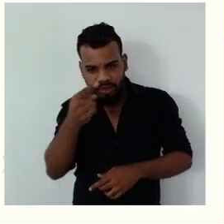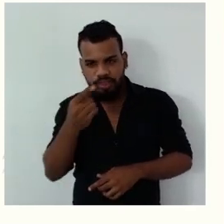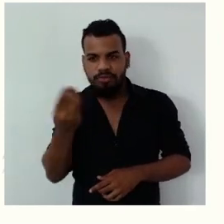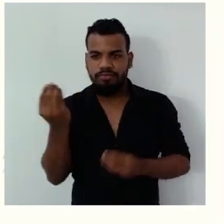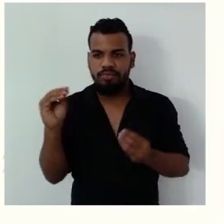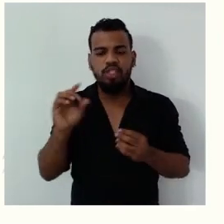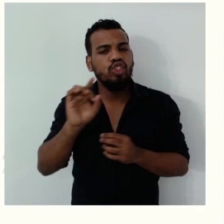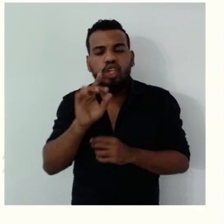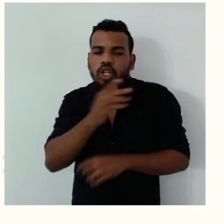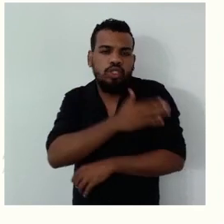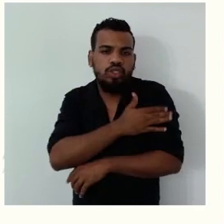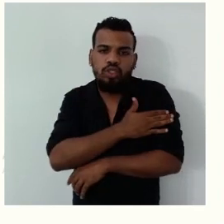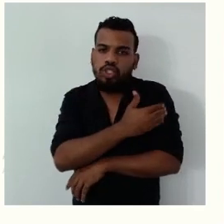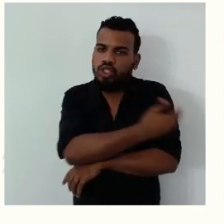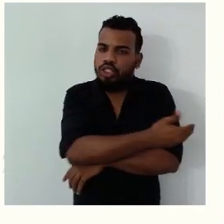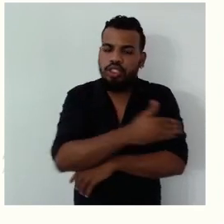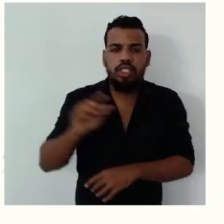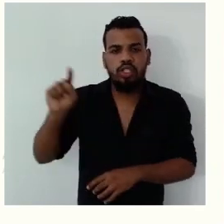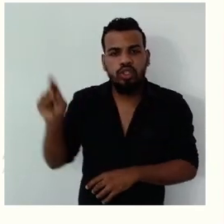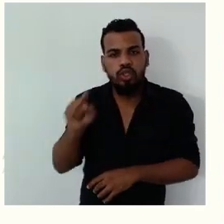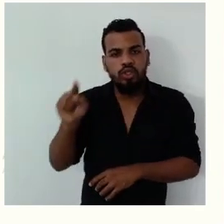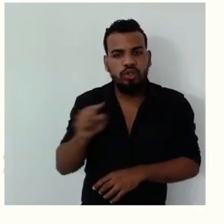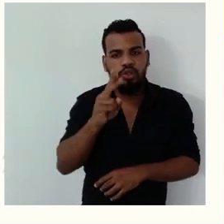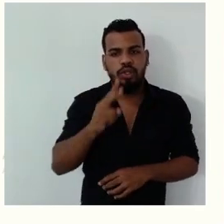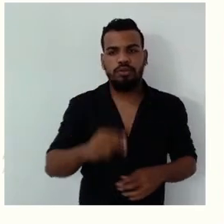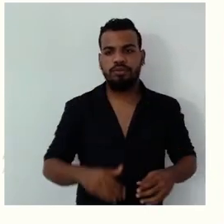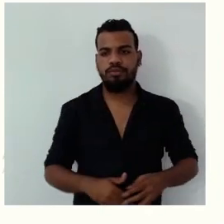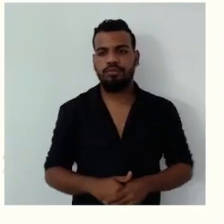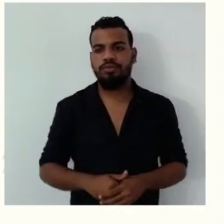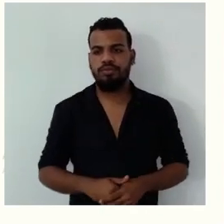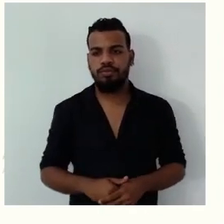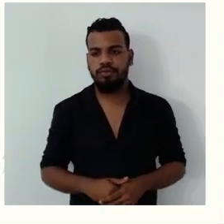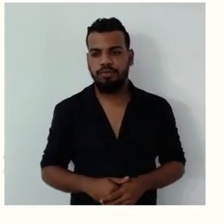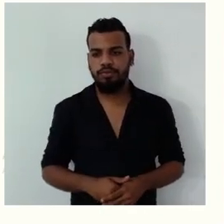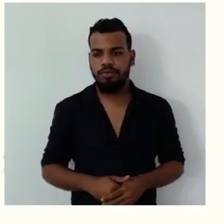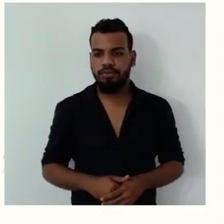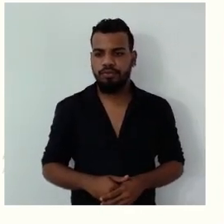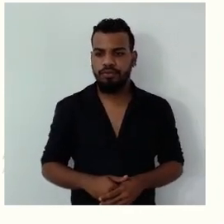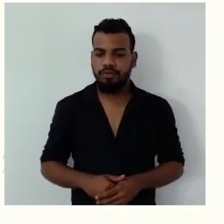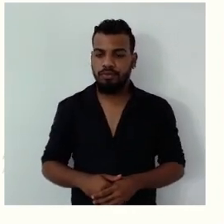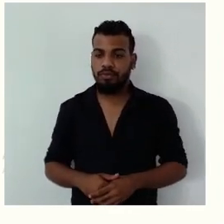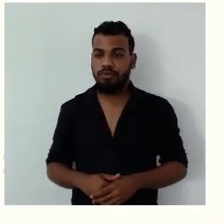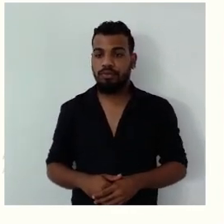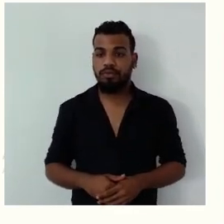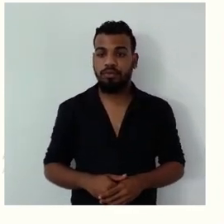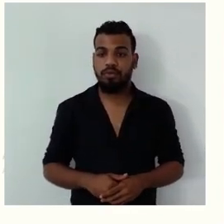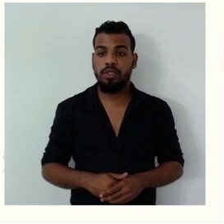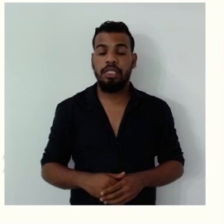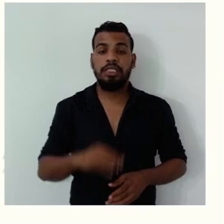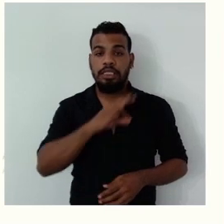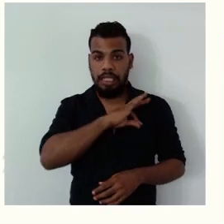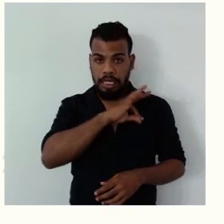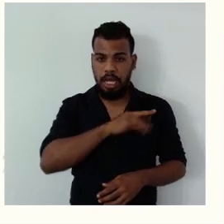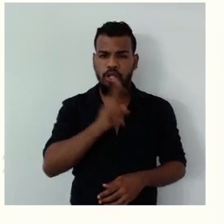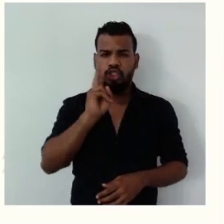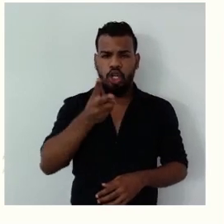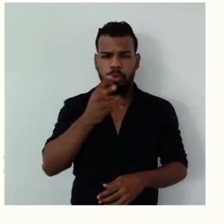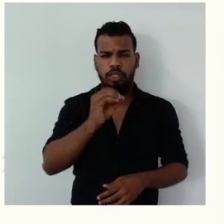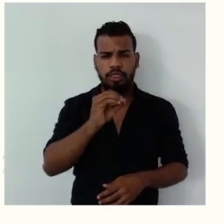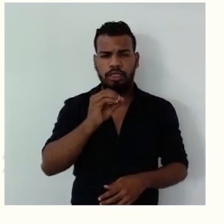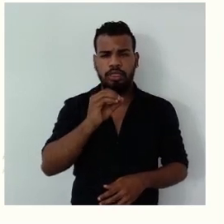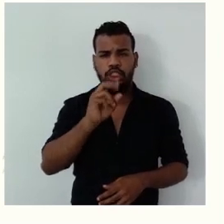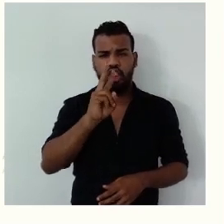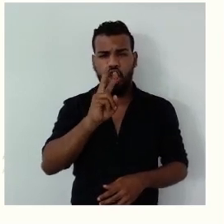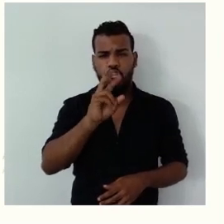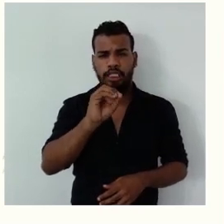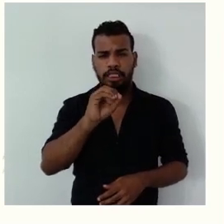só andar duas casas para a esquerda. Agora vamos achar um valor. Um salário de 2.045. Quando tem um